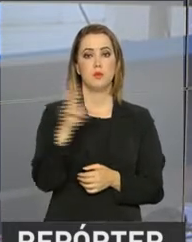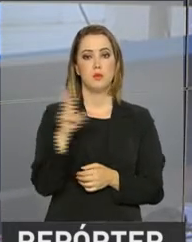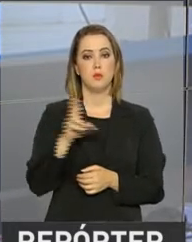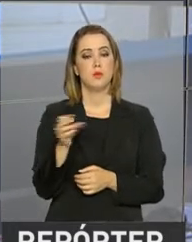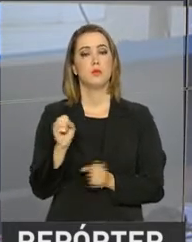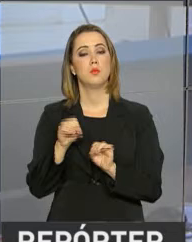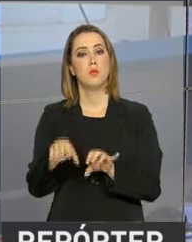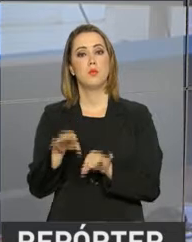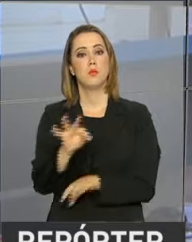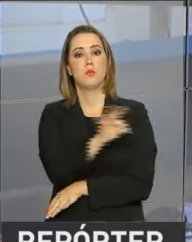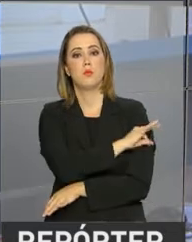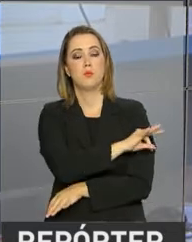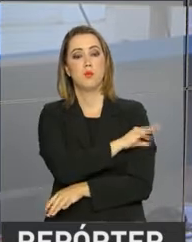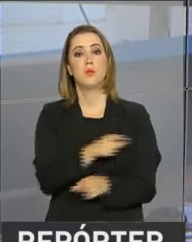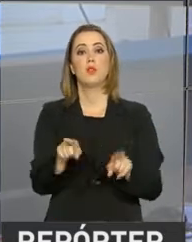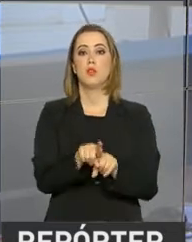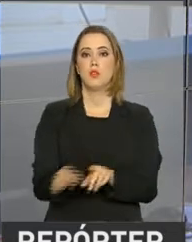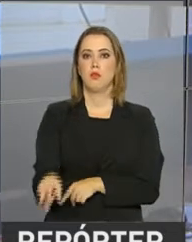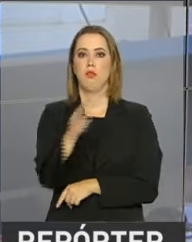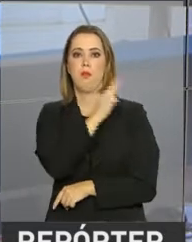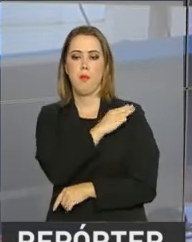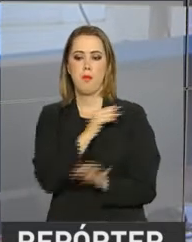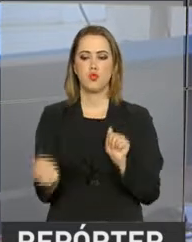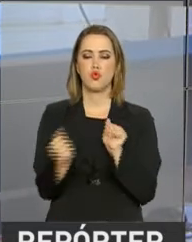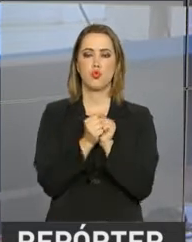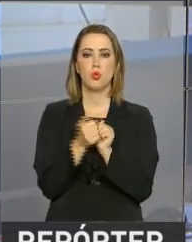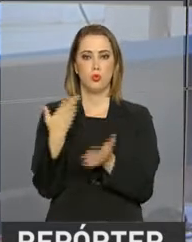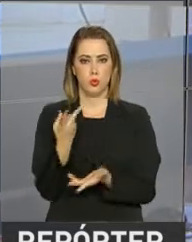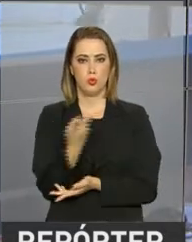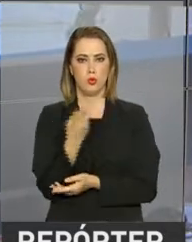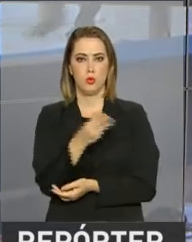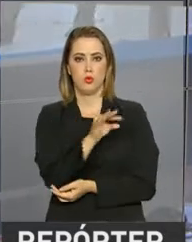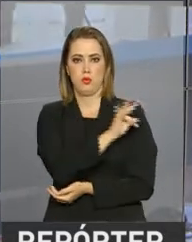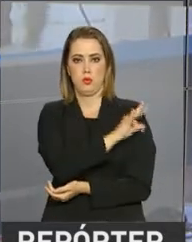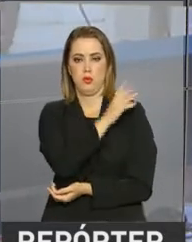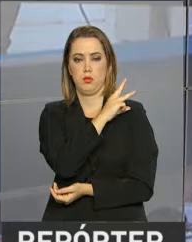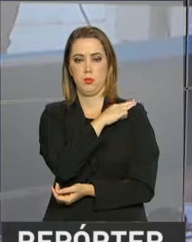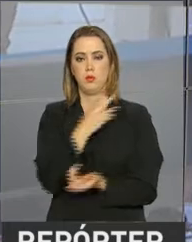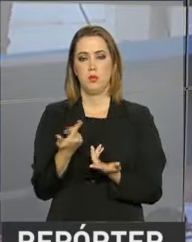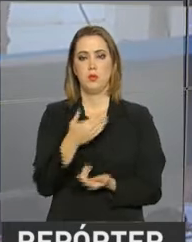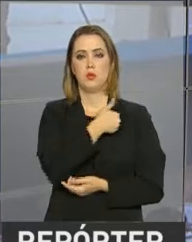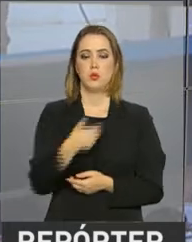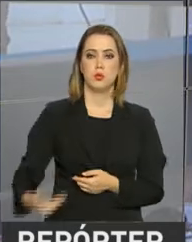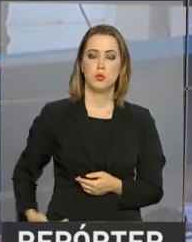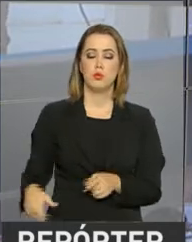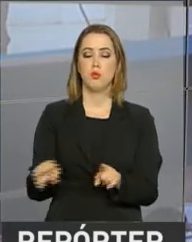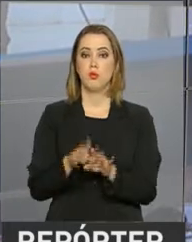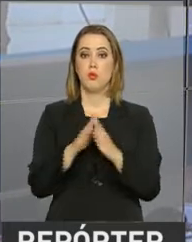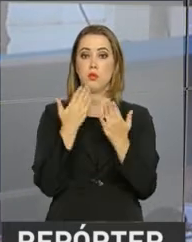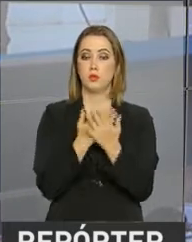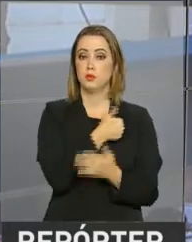ensino técnico do ensino médio o médio tech de escolas da rede pública e outros 150 milhões de reais para incentivar